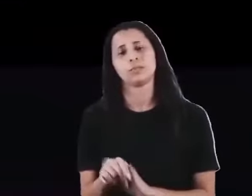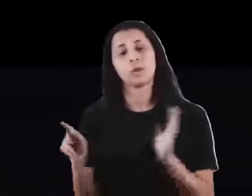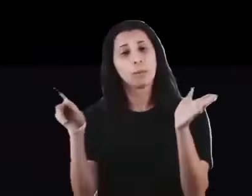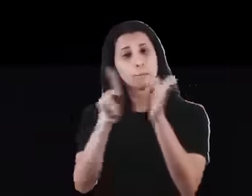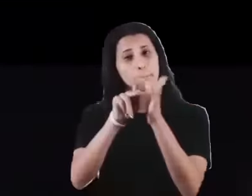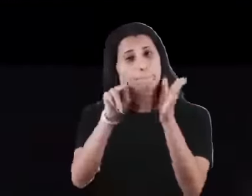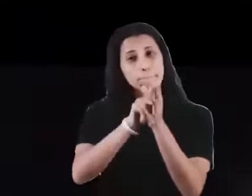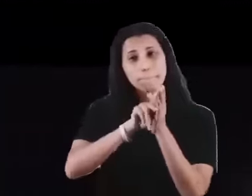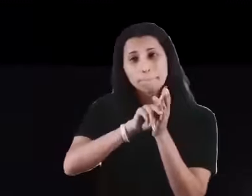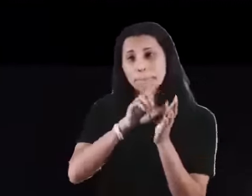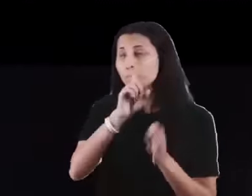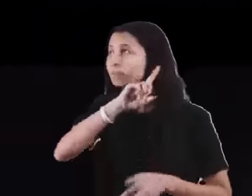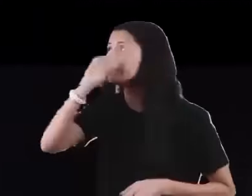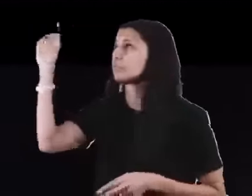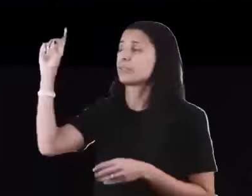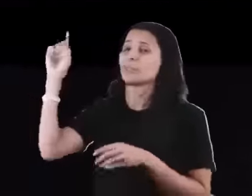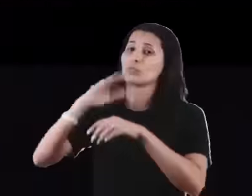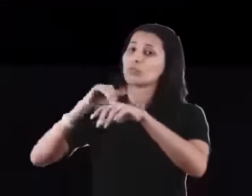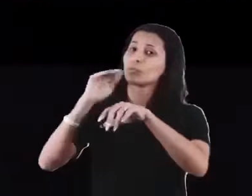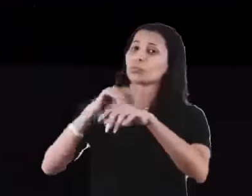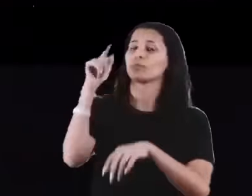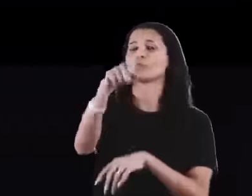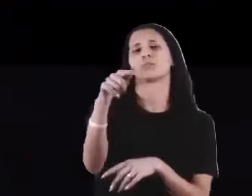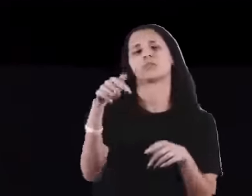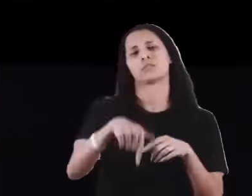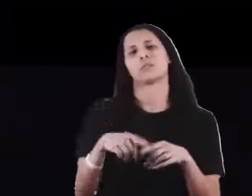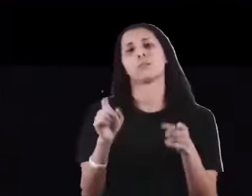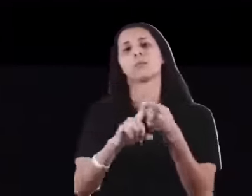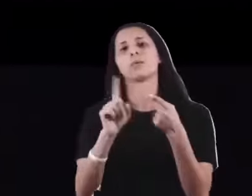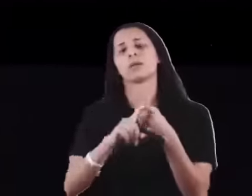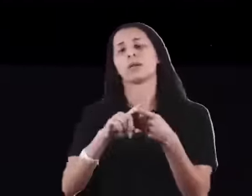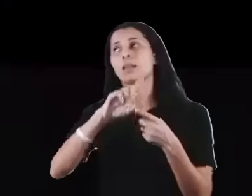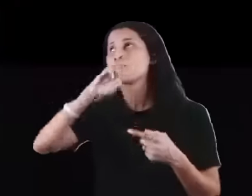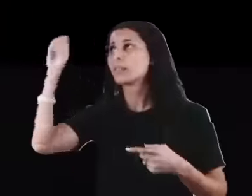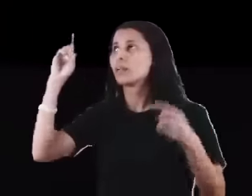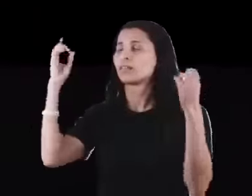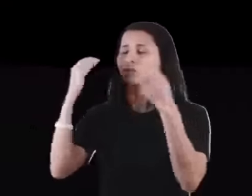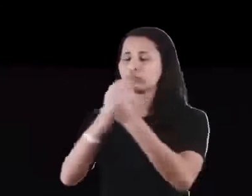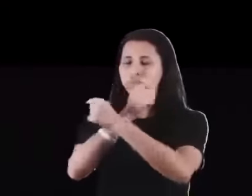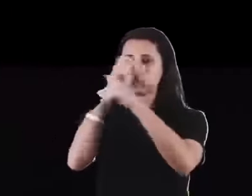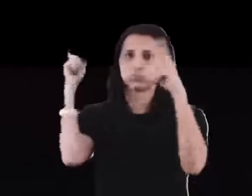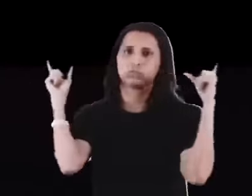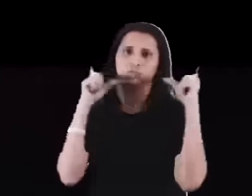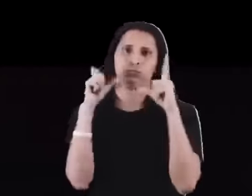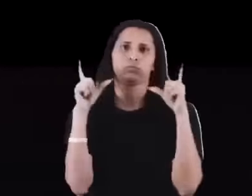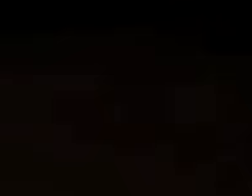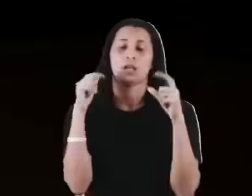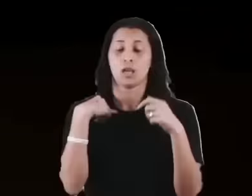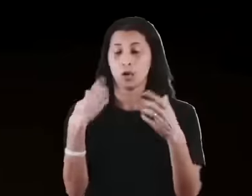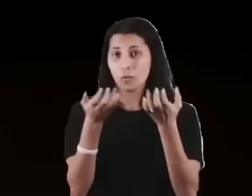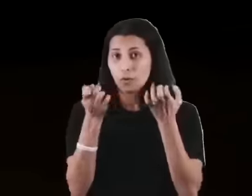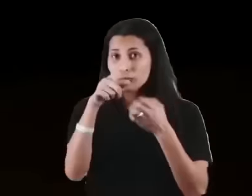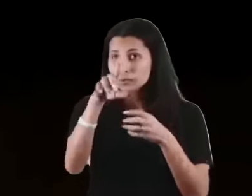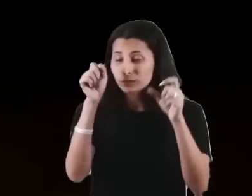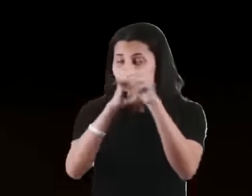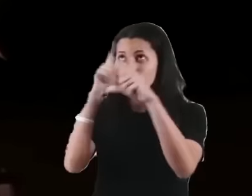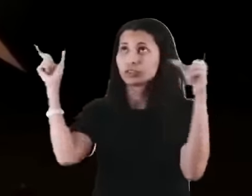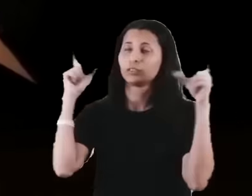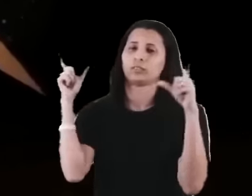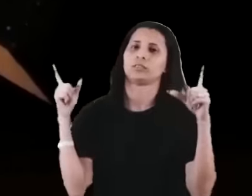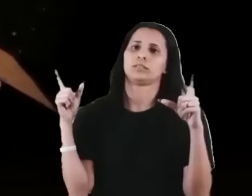próprio Deus diz eu trouxe você aqui porque eu vou tirar as vendas dos seus olhos eu vou fazer você enxergar o